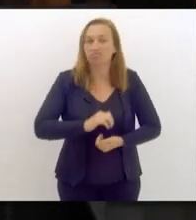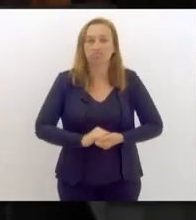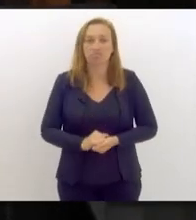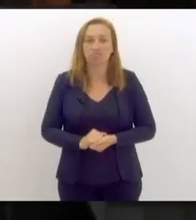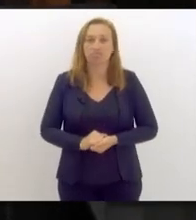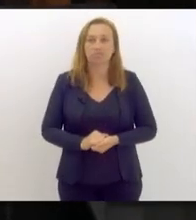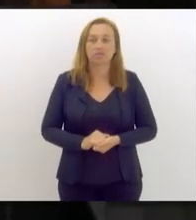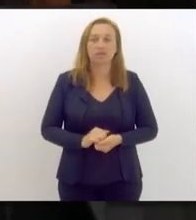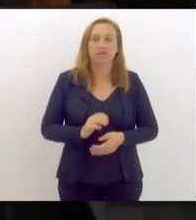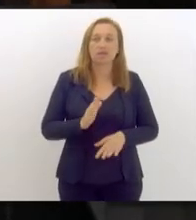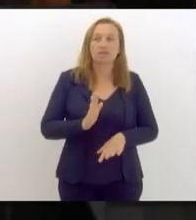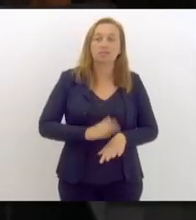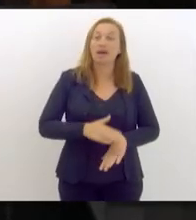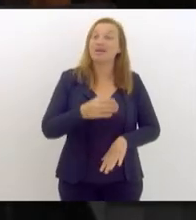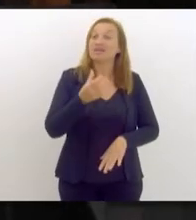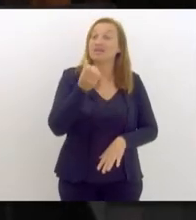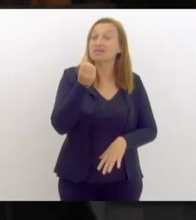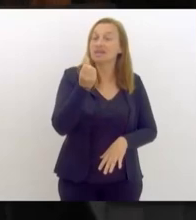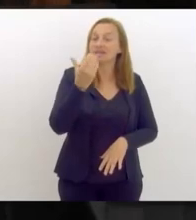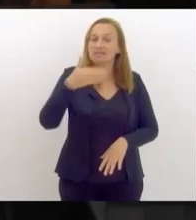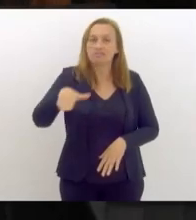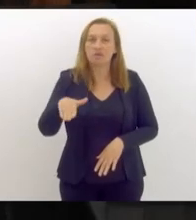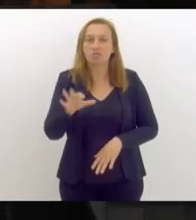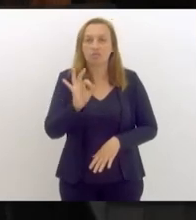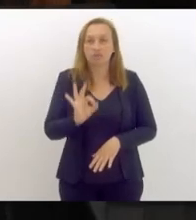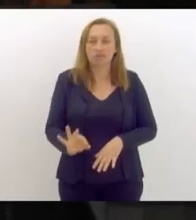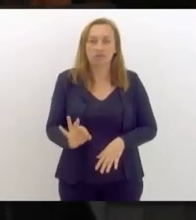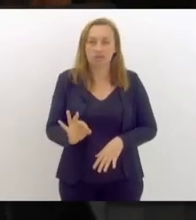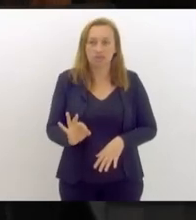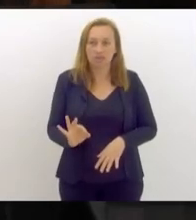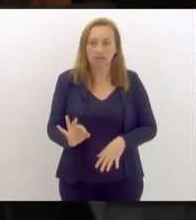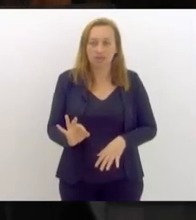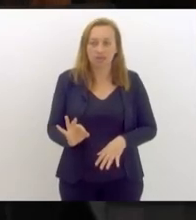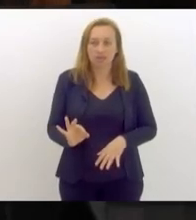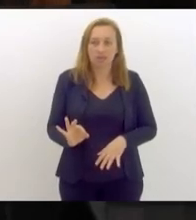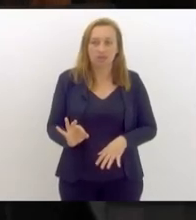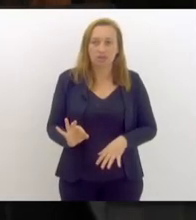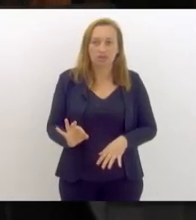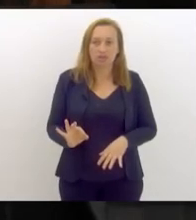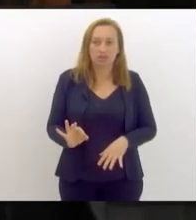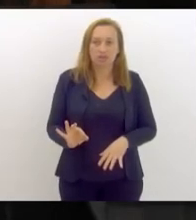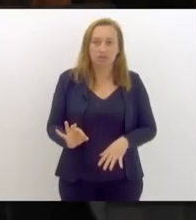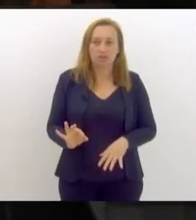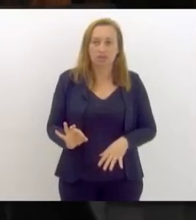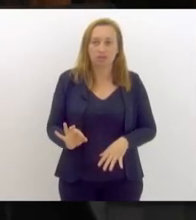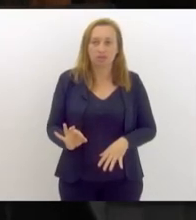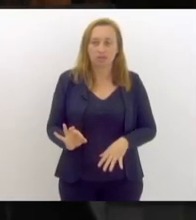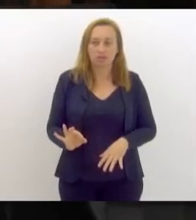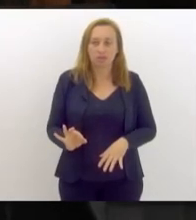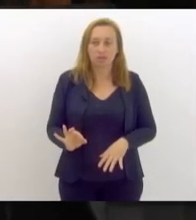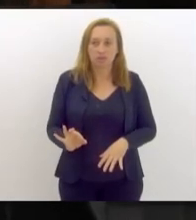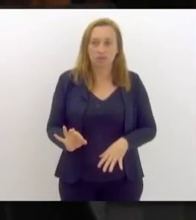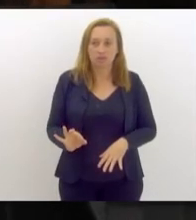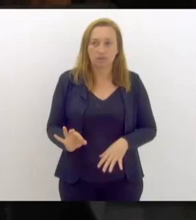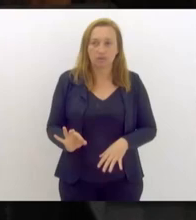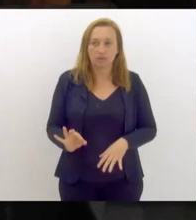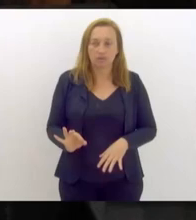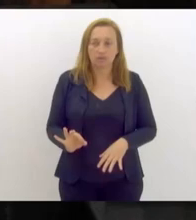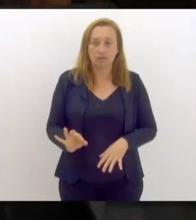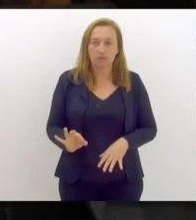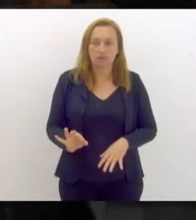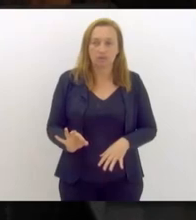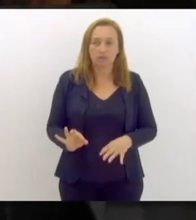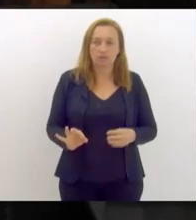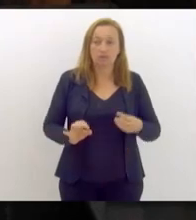mais seis e meio por cento e nos primeiro bimestre de 24